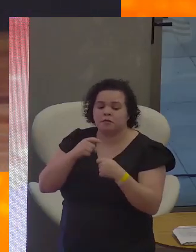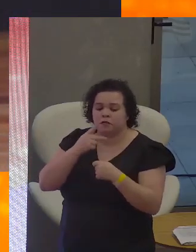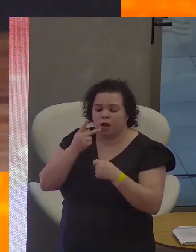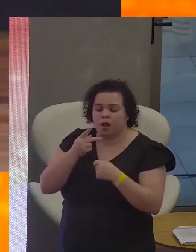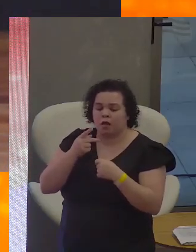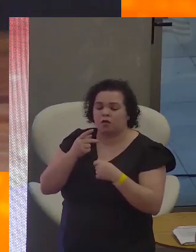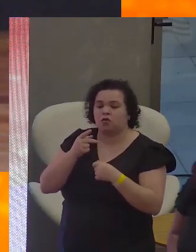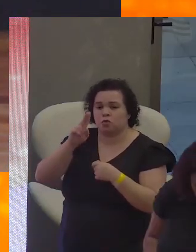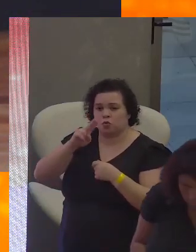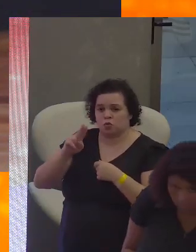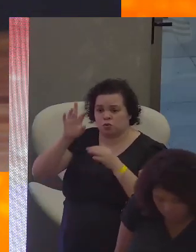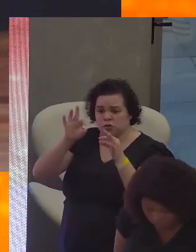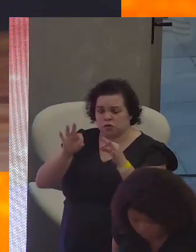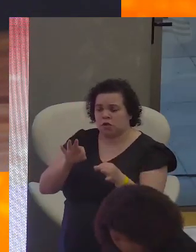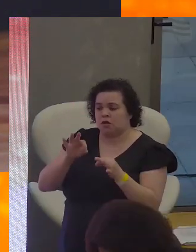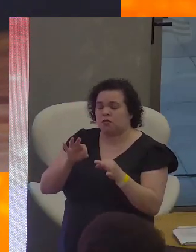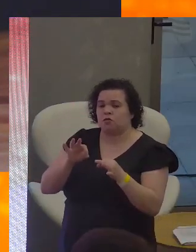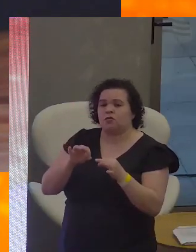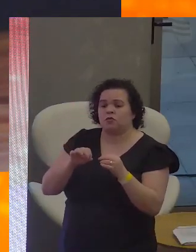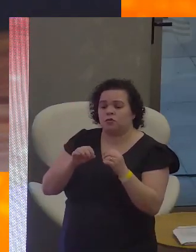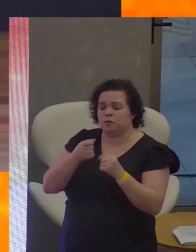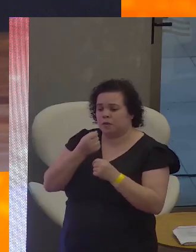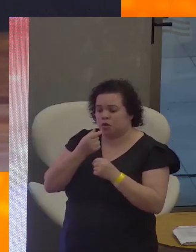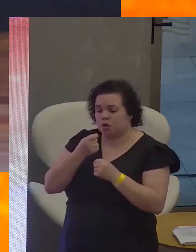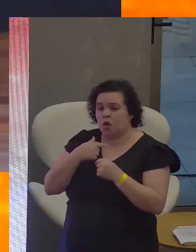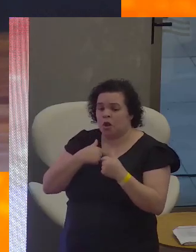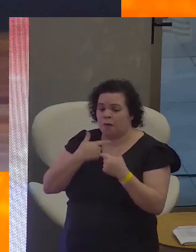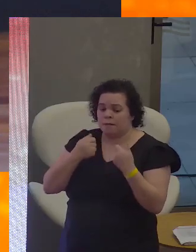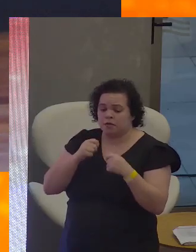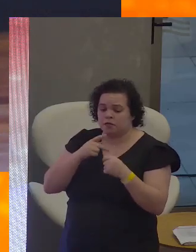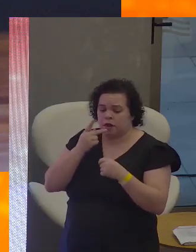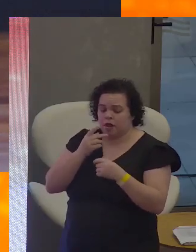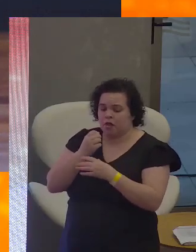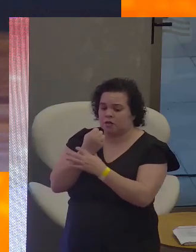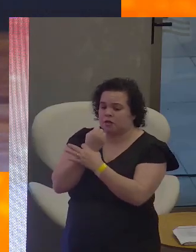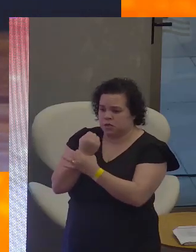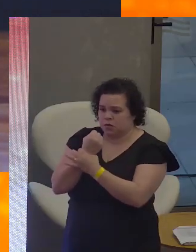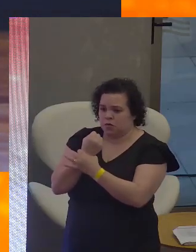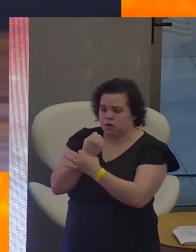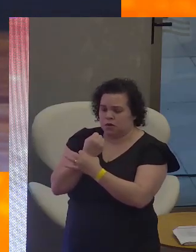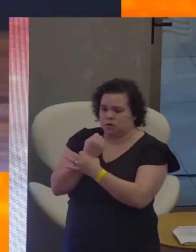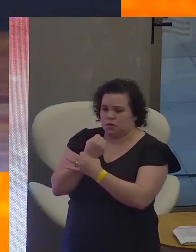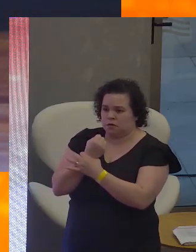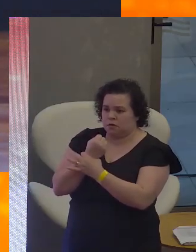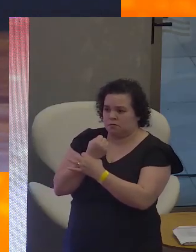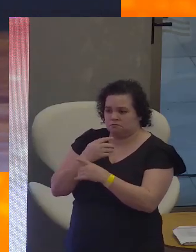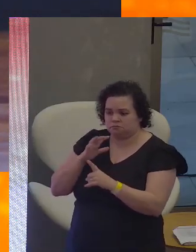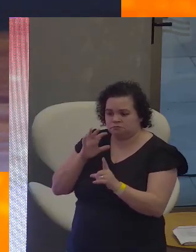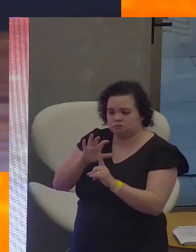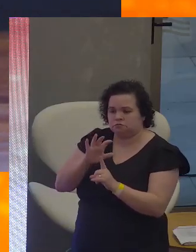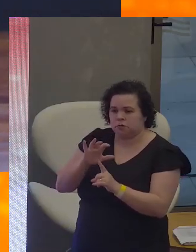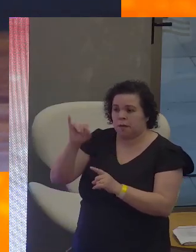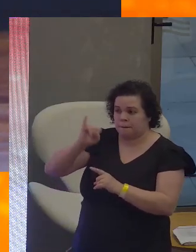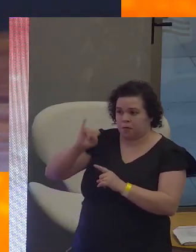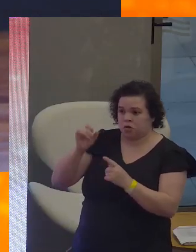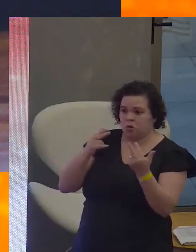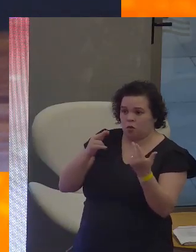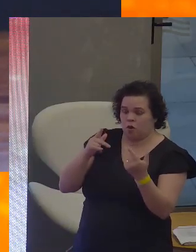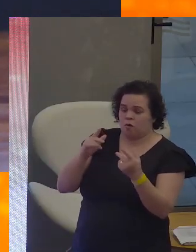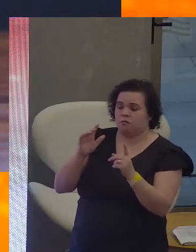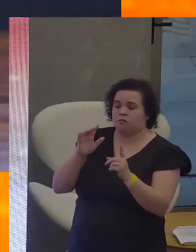de medicamento, eu não posso falar em segurança, deixar de falar em segurança e eficácia. E tão importante quanto